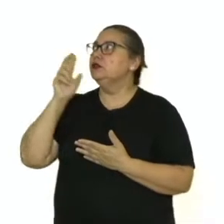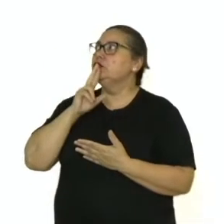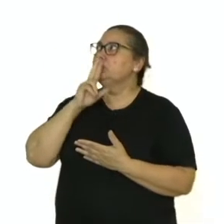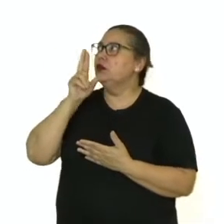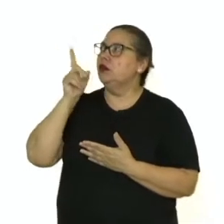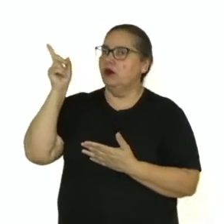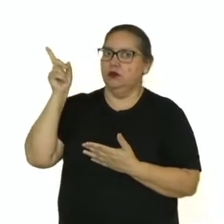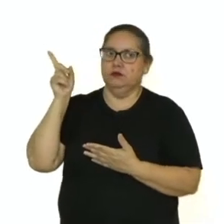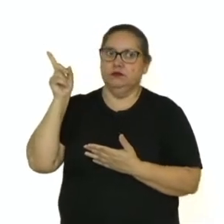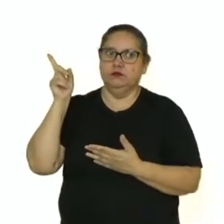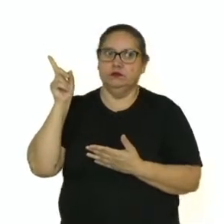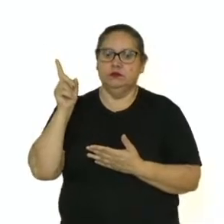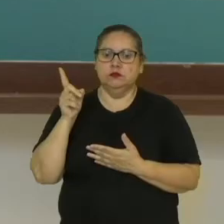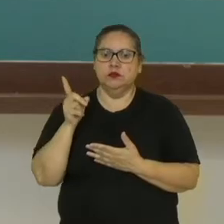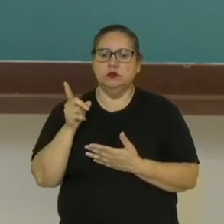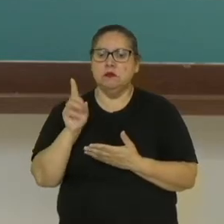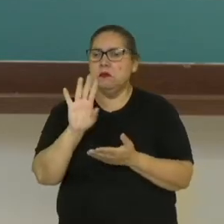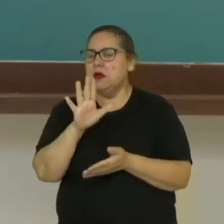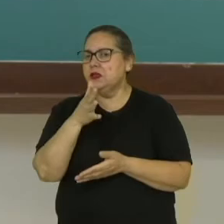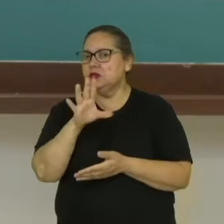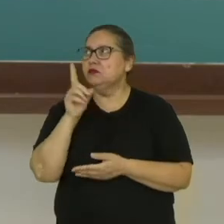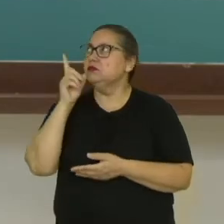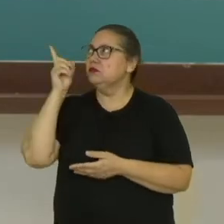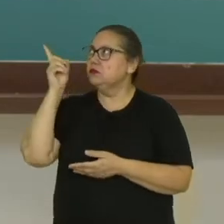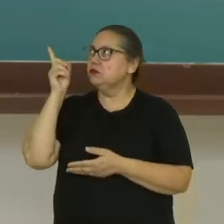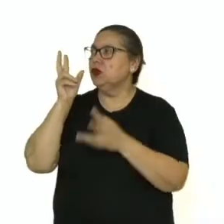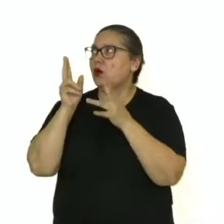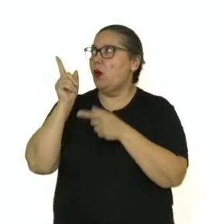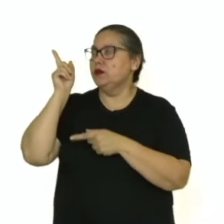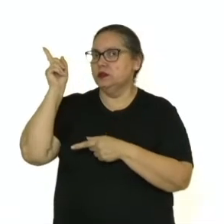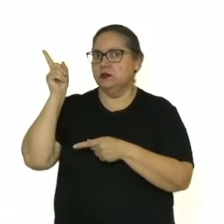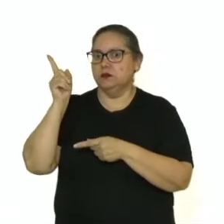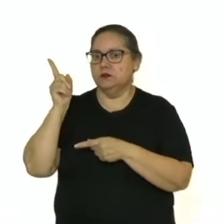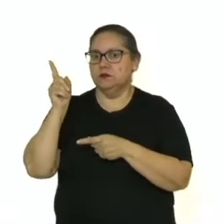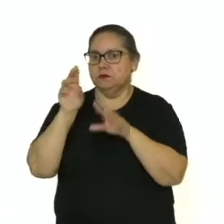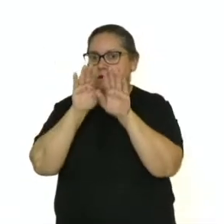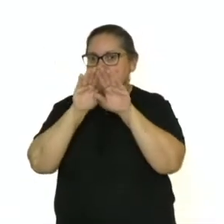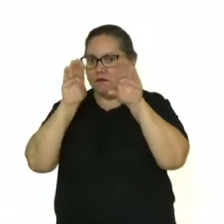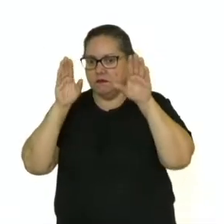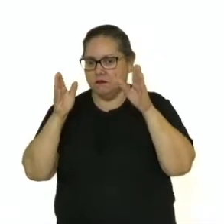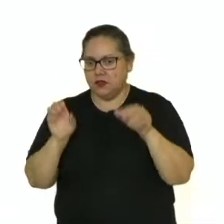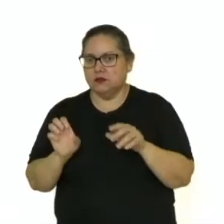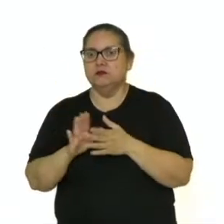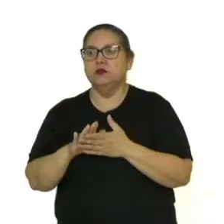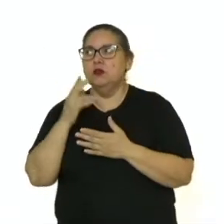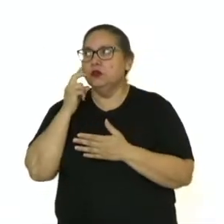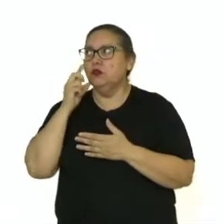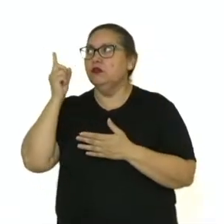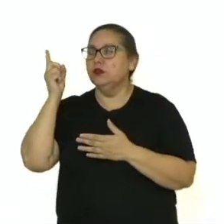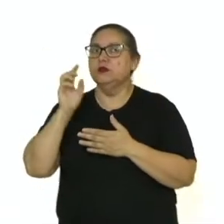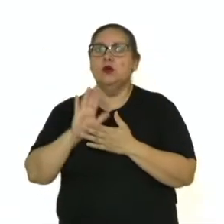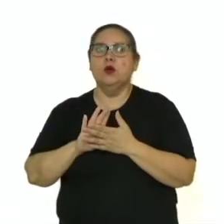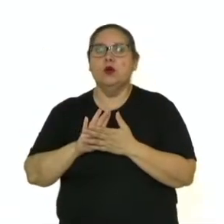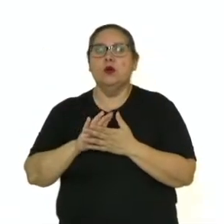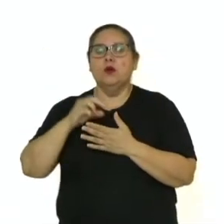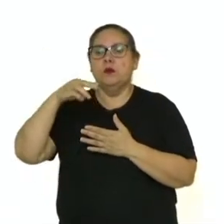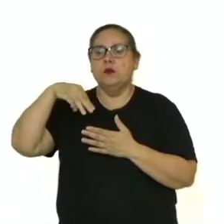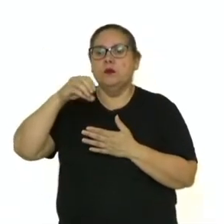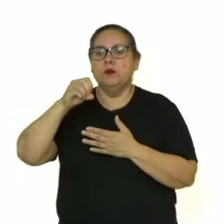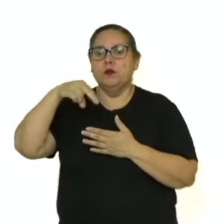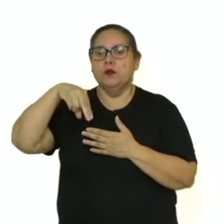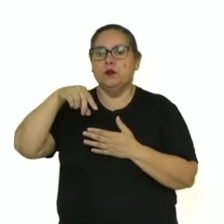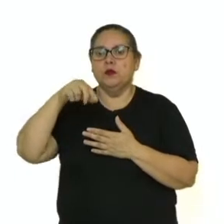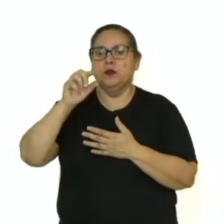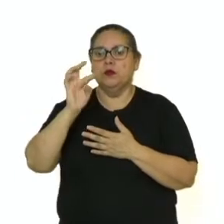resposta, então, tem que ser mais ou menos como essa padronizada aqui que vocês estão vendo. Montesquieu é